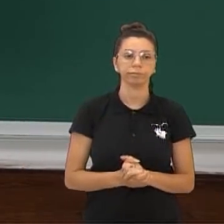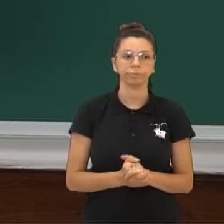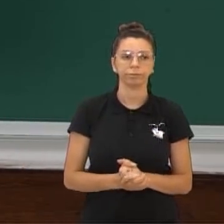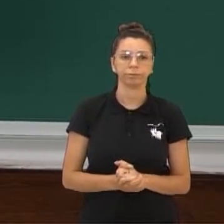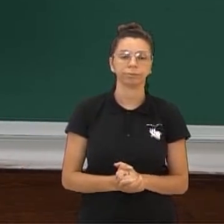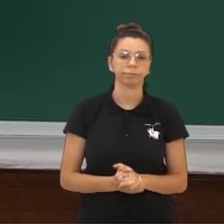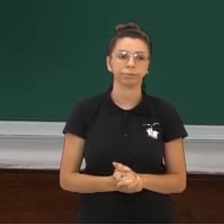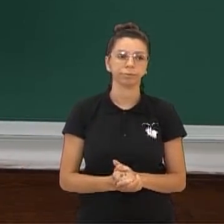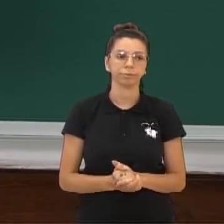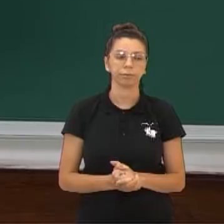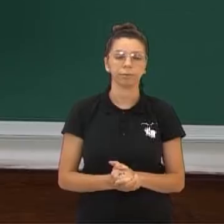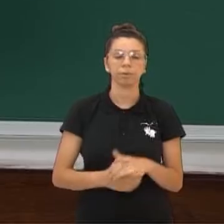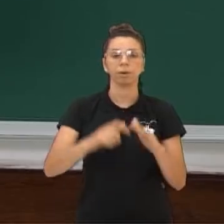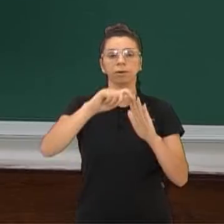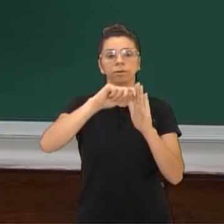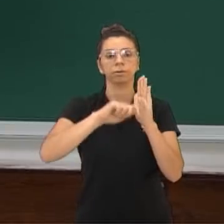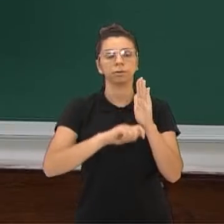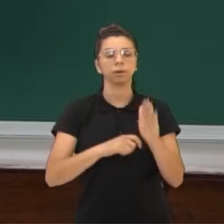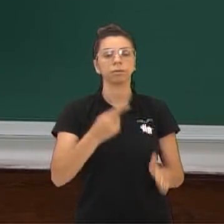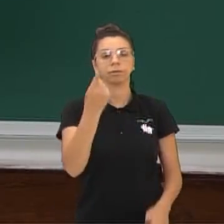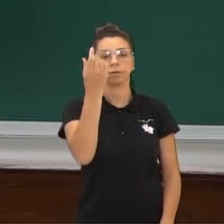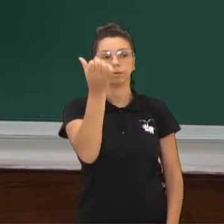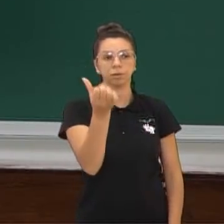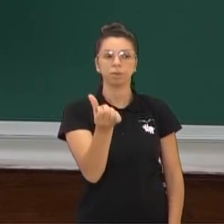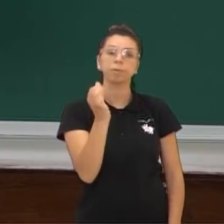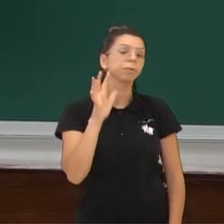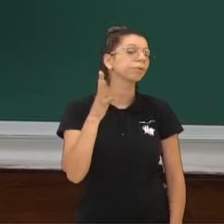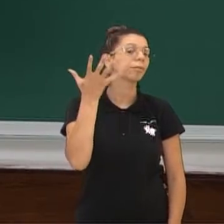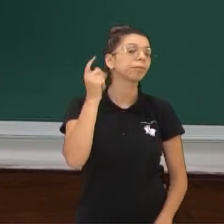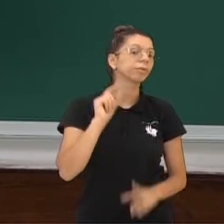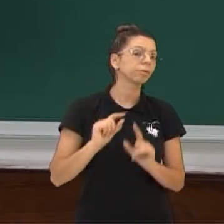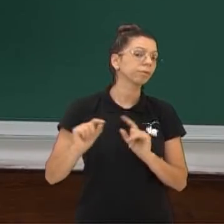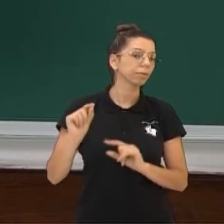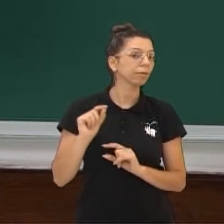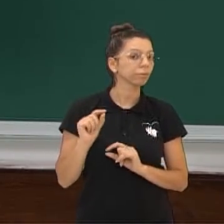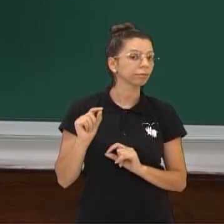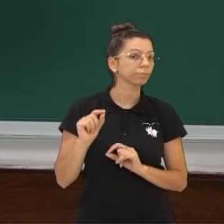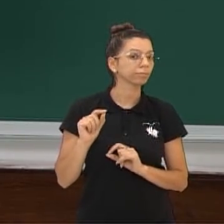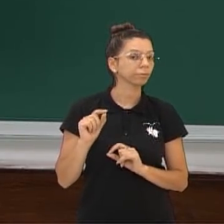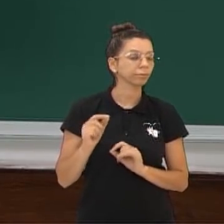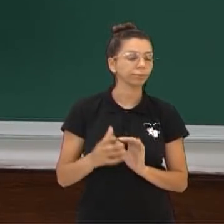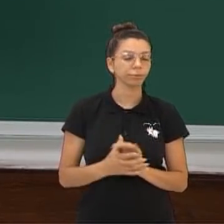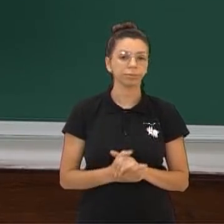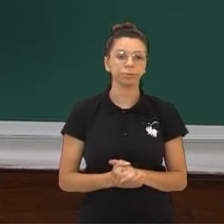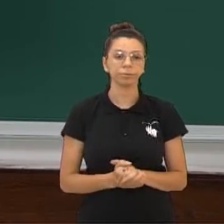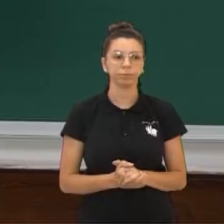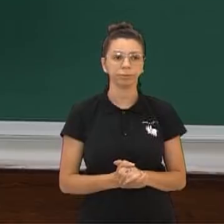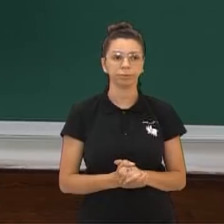16th century, lá no século 16 então, o que, que aconteceu? The full flowering of